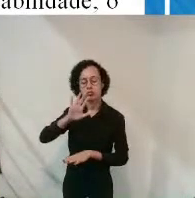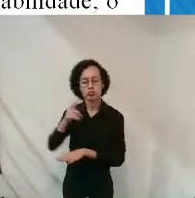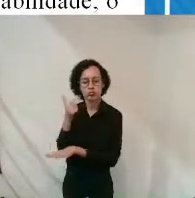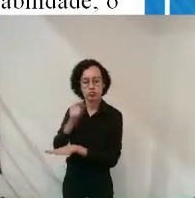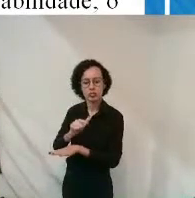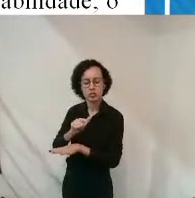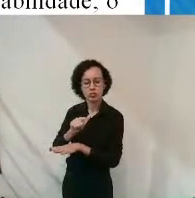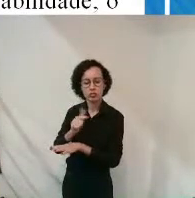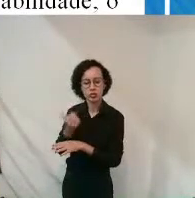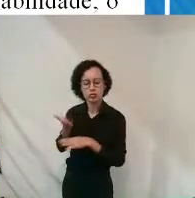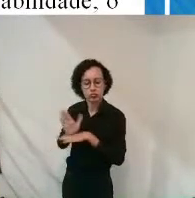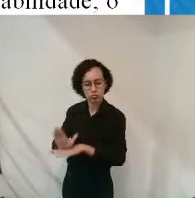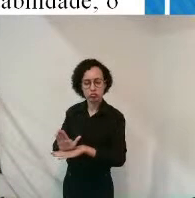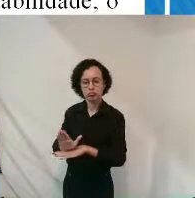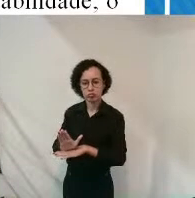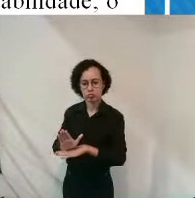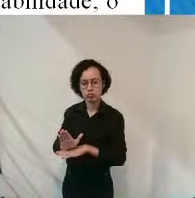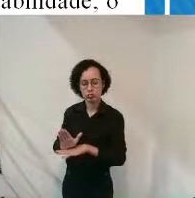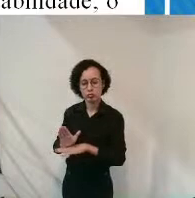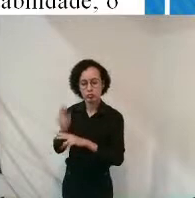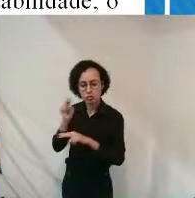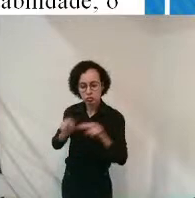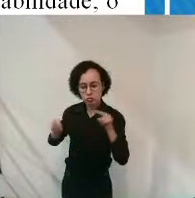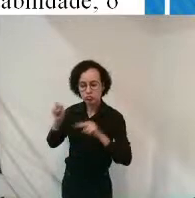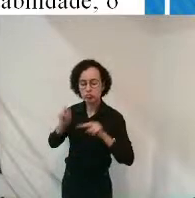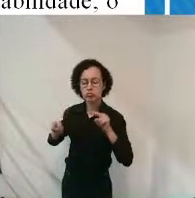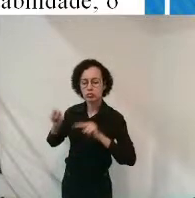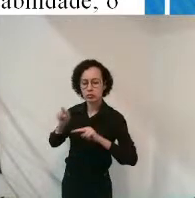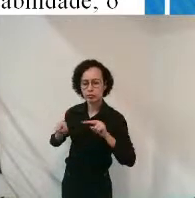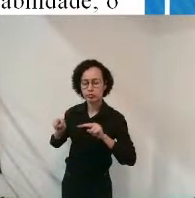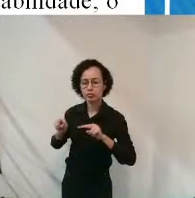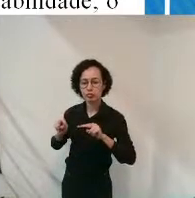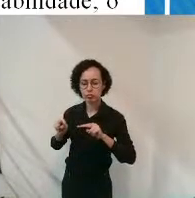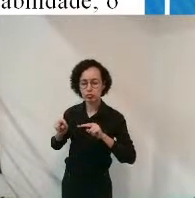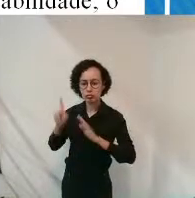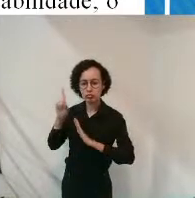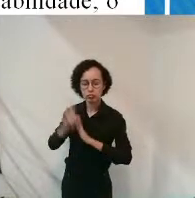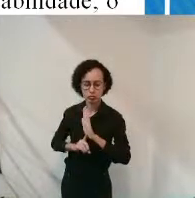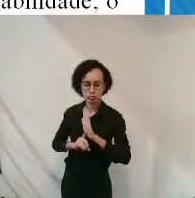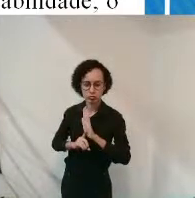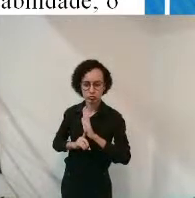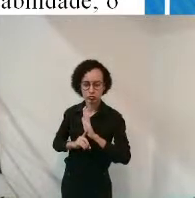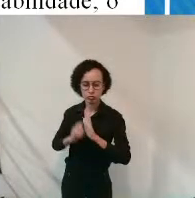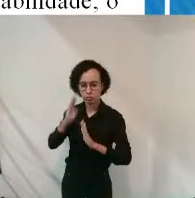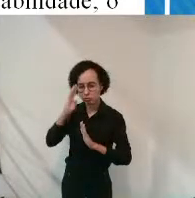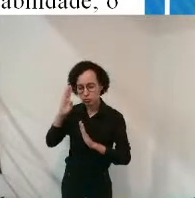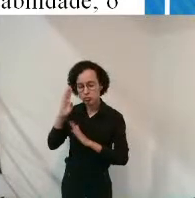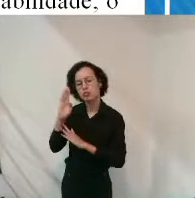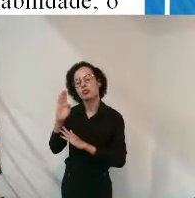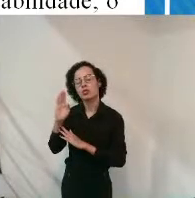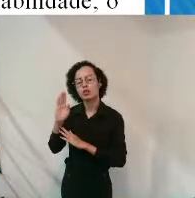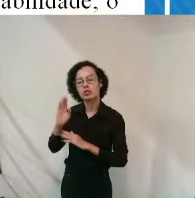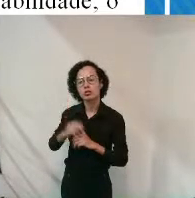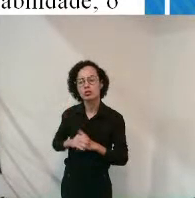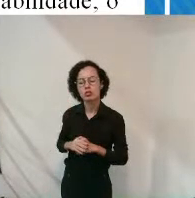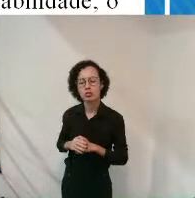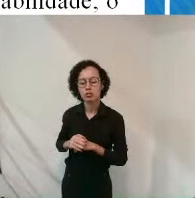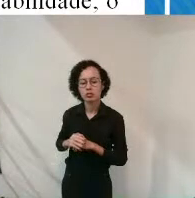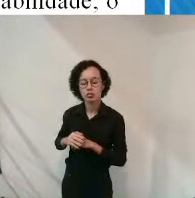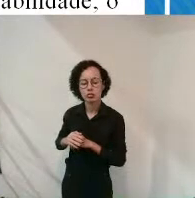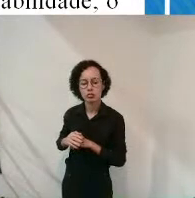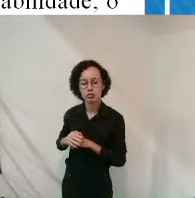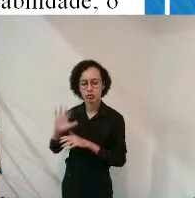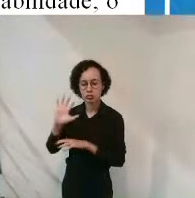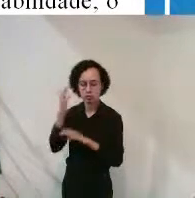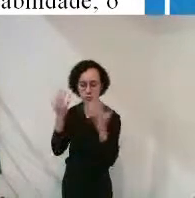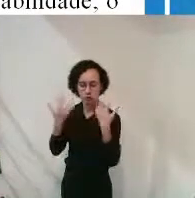conseguir contribuir para a observância do direito fundamental de terceira geração, que é o meio